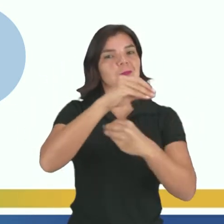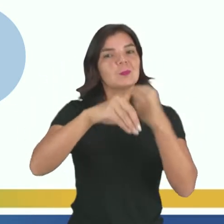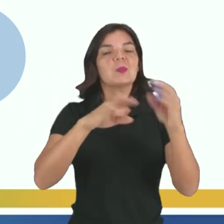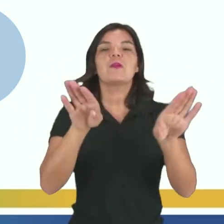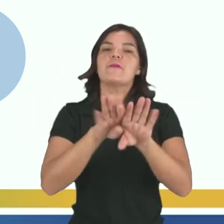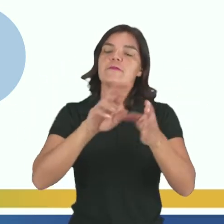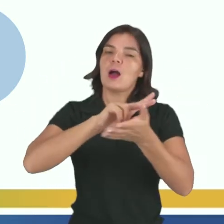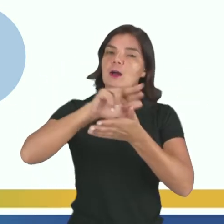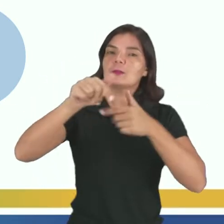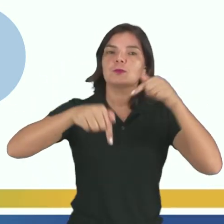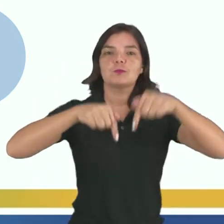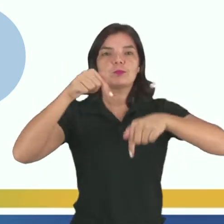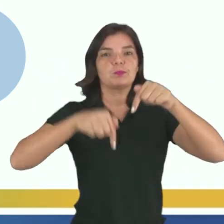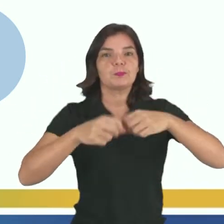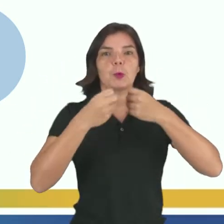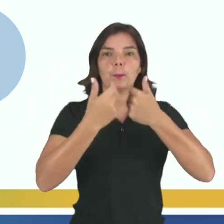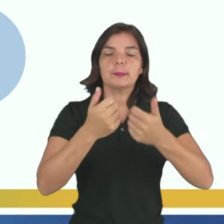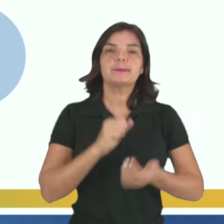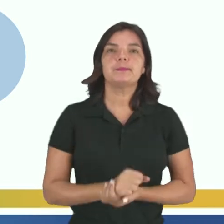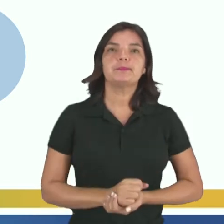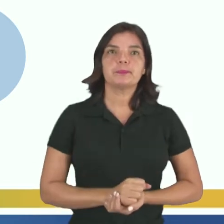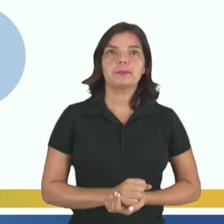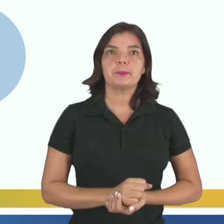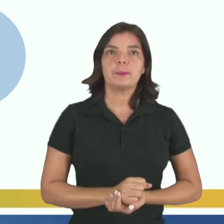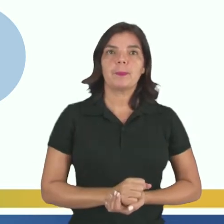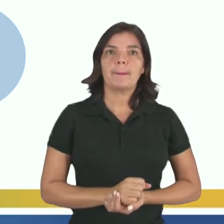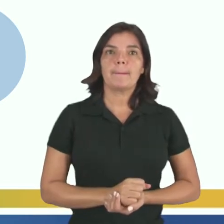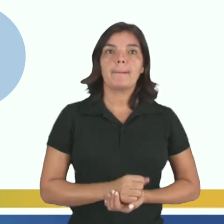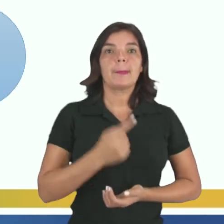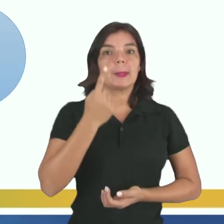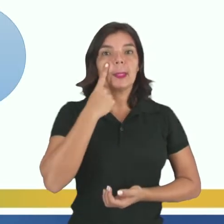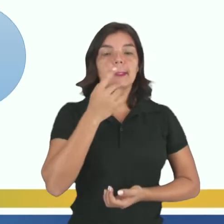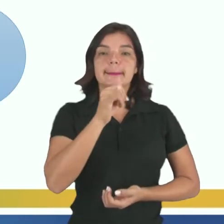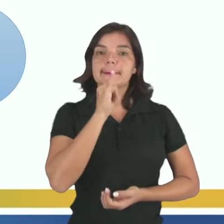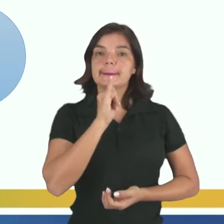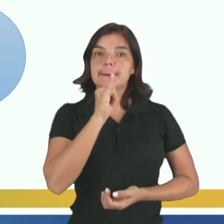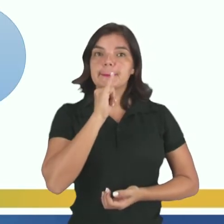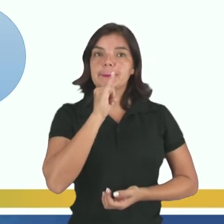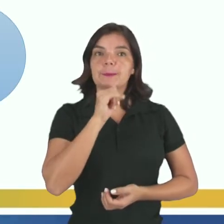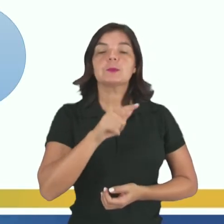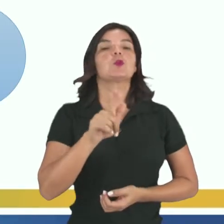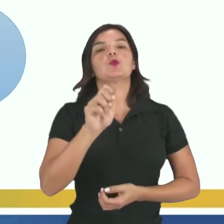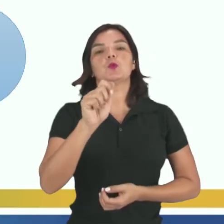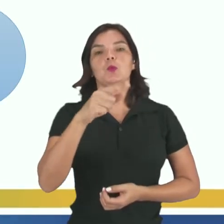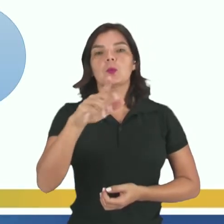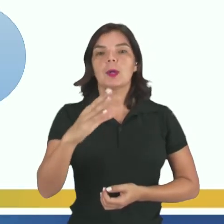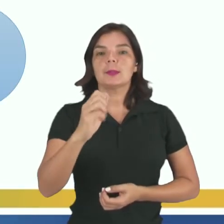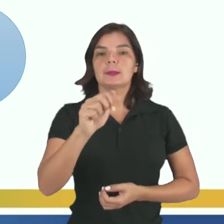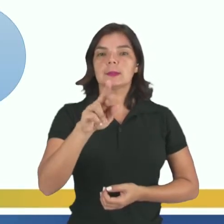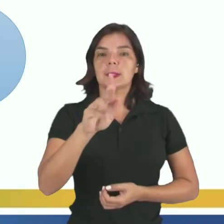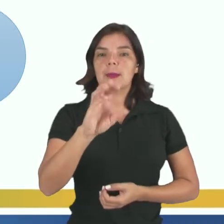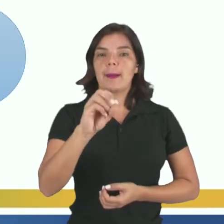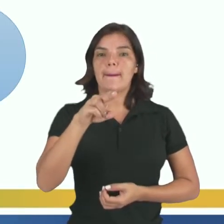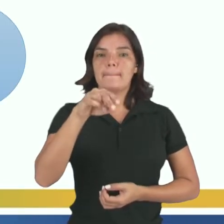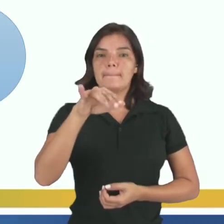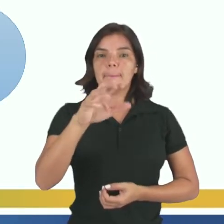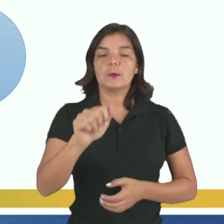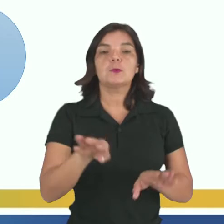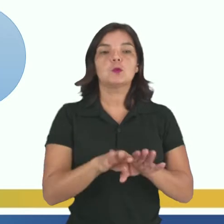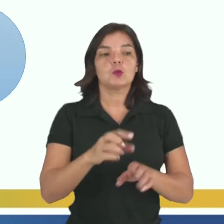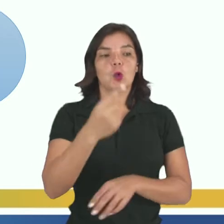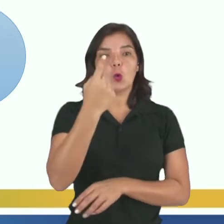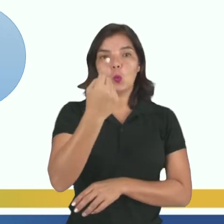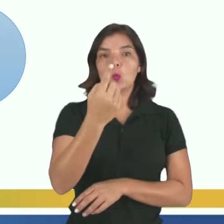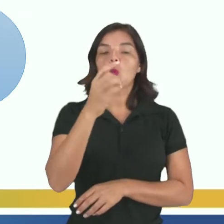vários elementos químicos, tá bom? E aí a gente tem um exemplo então, né, do gás carbônico, que é quando eu tenho um carbono e